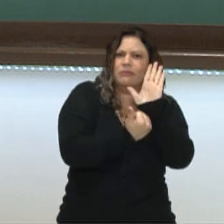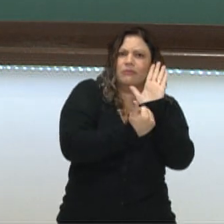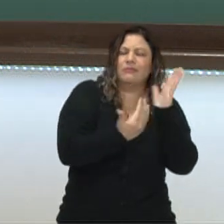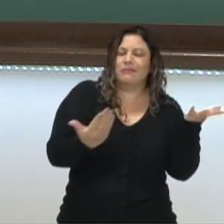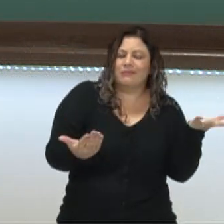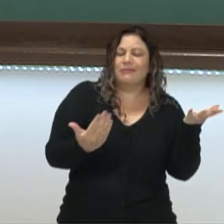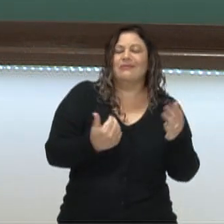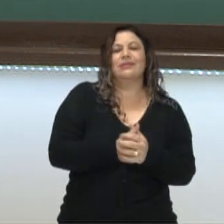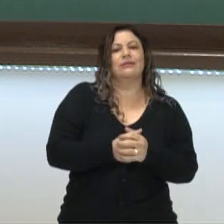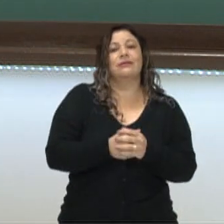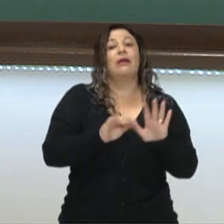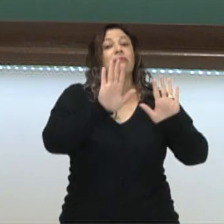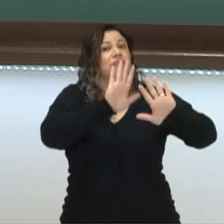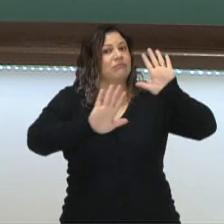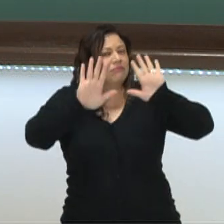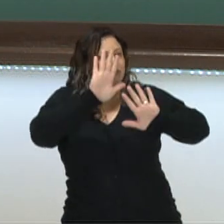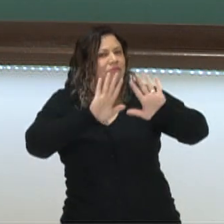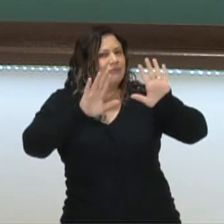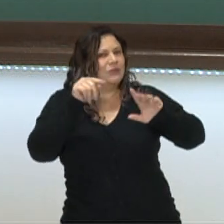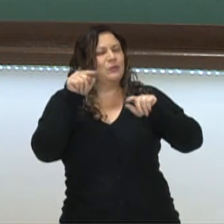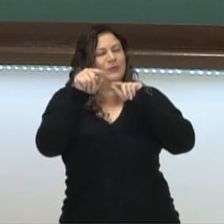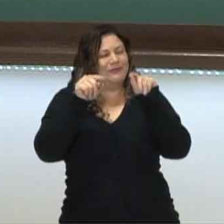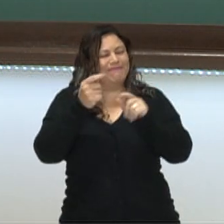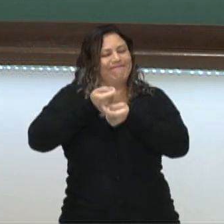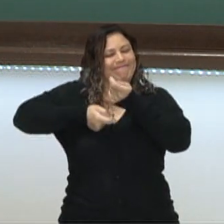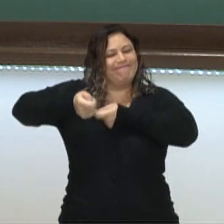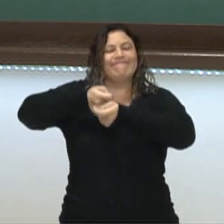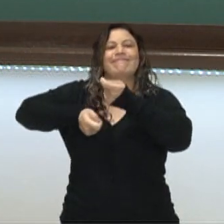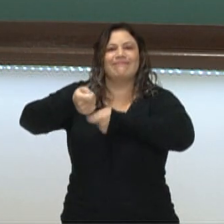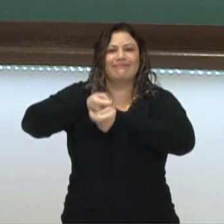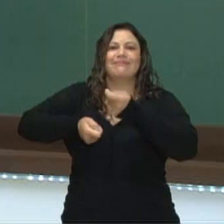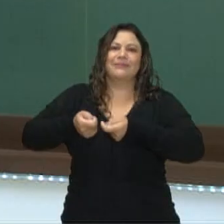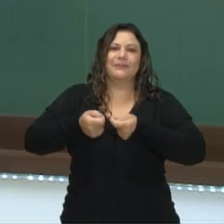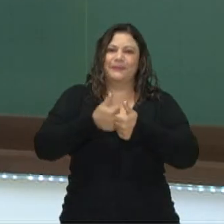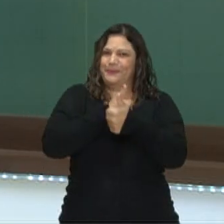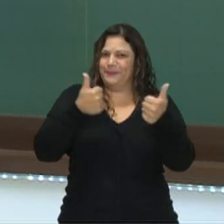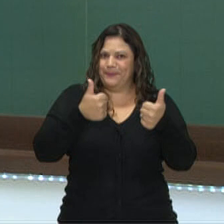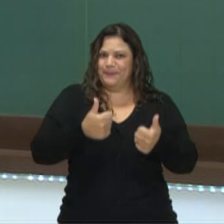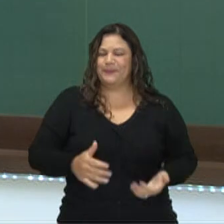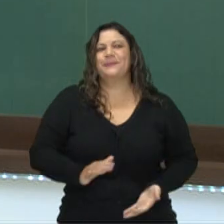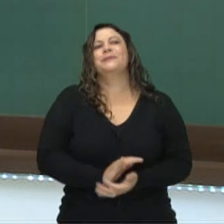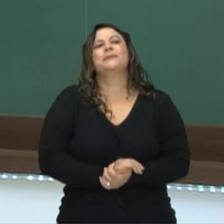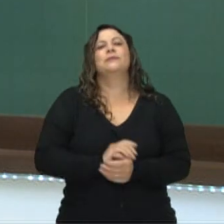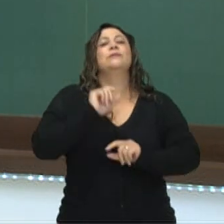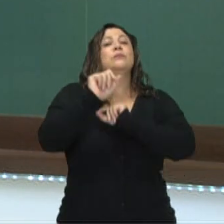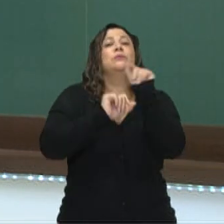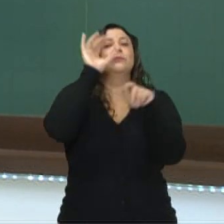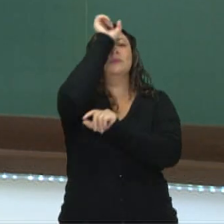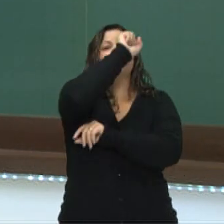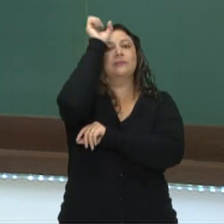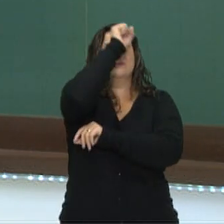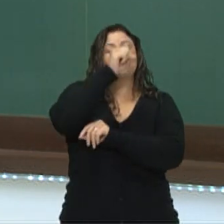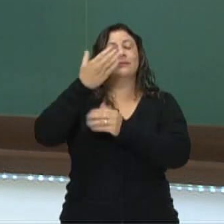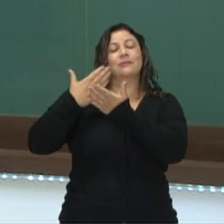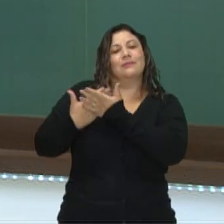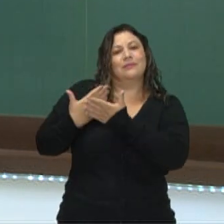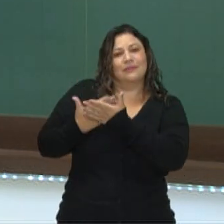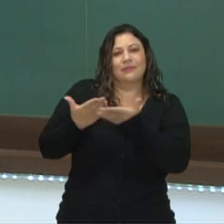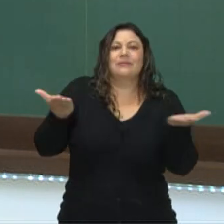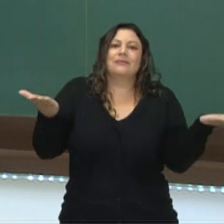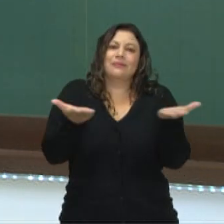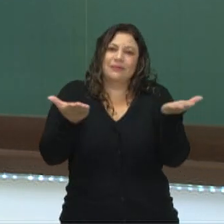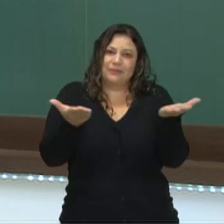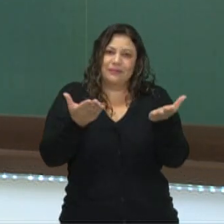tomar bastante cuidado aí com as suas finanças, beleza? Então o que nós vimos, né, durante a aula de hoje?